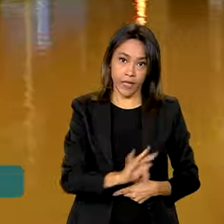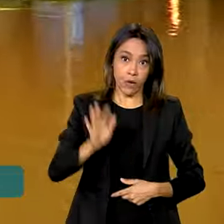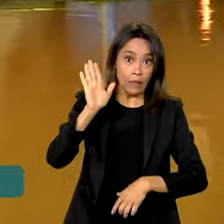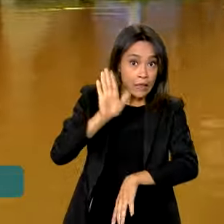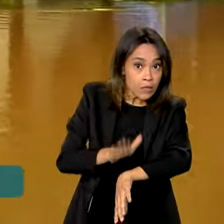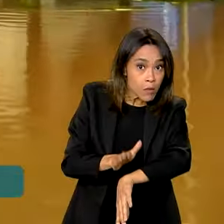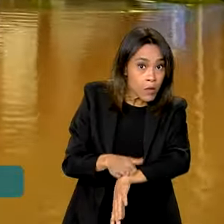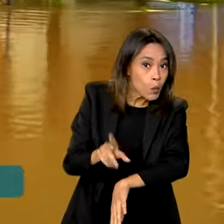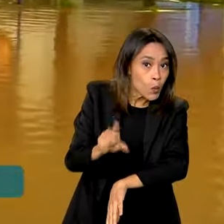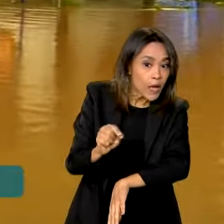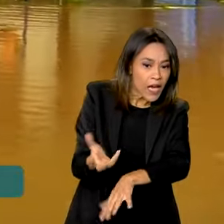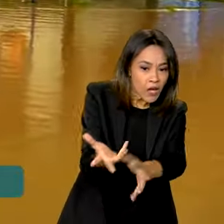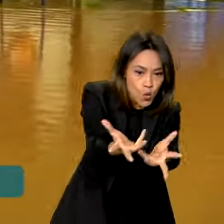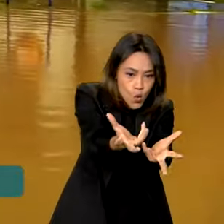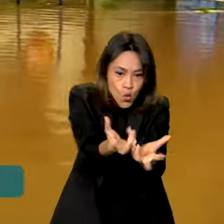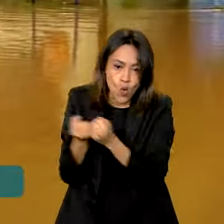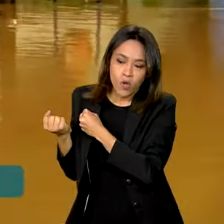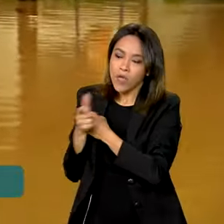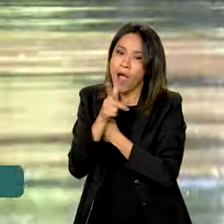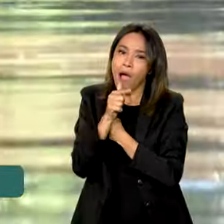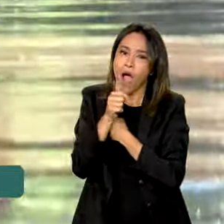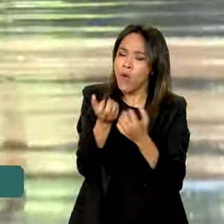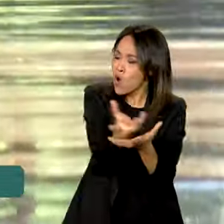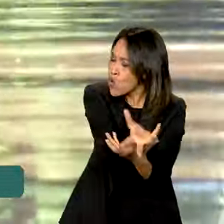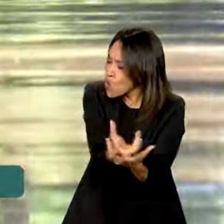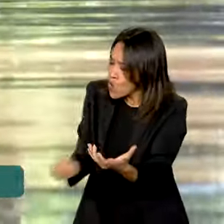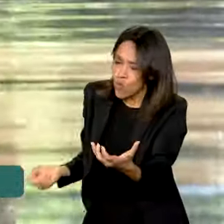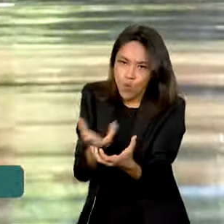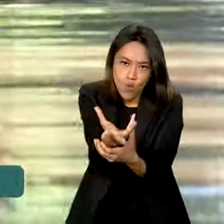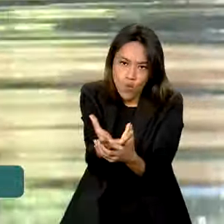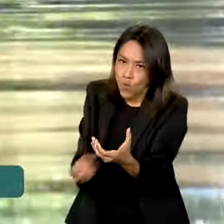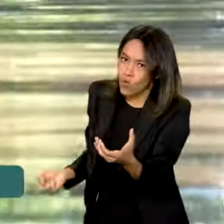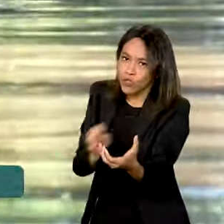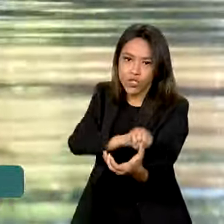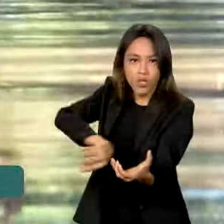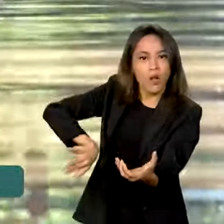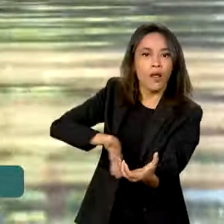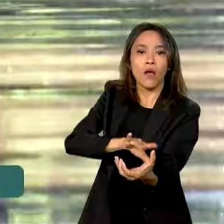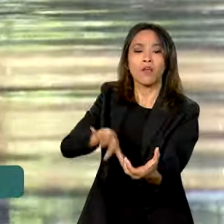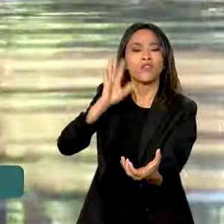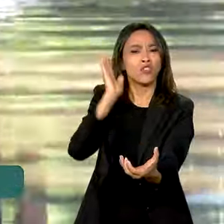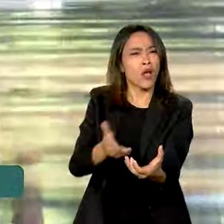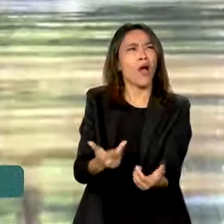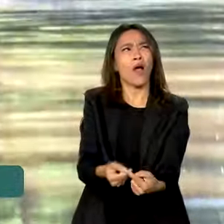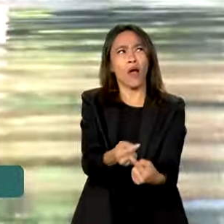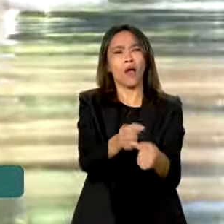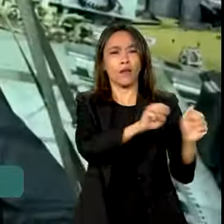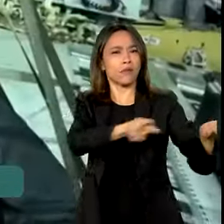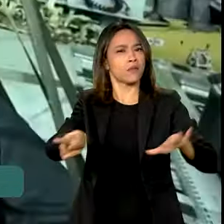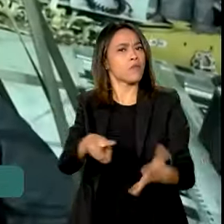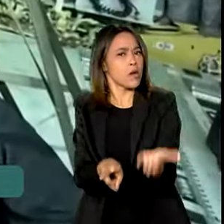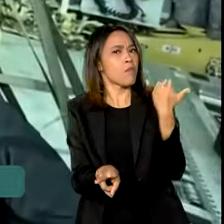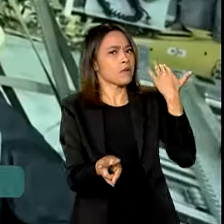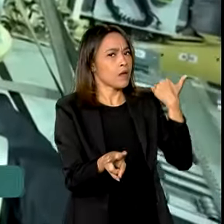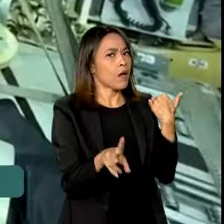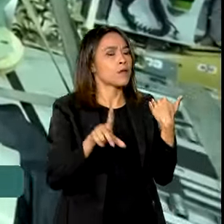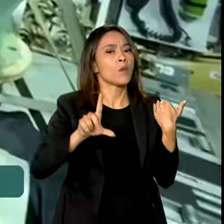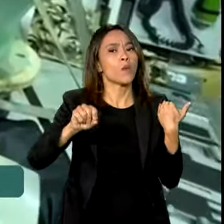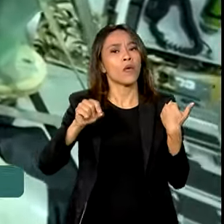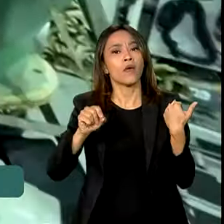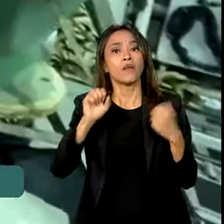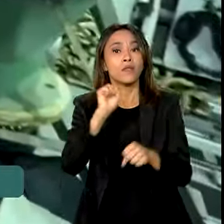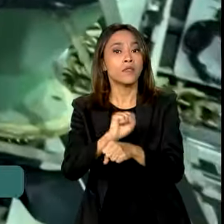momento, é escoar essa água toda. Já foram viabilizadas, desde a semana passada, a chegada